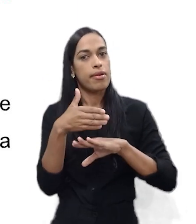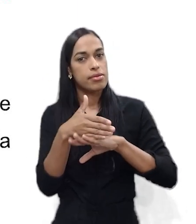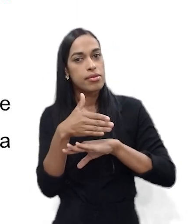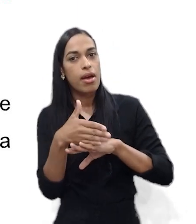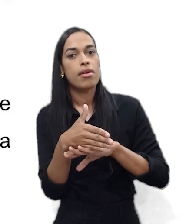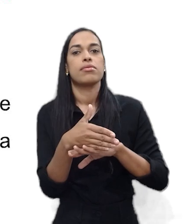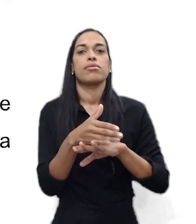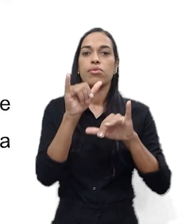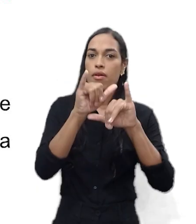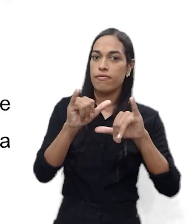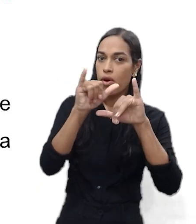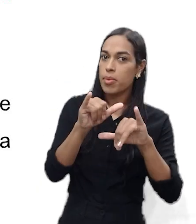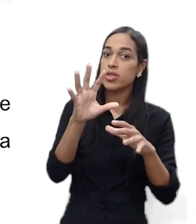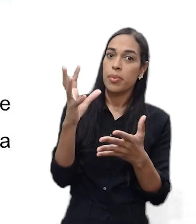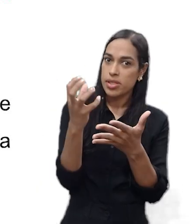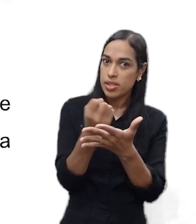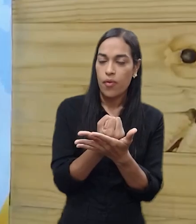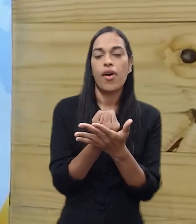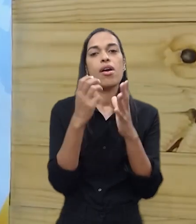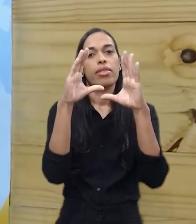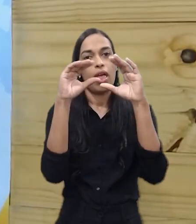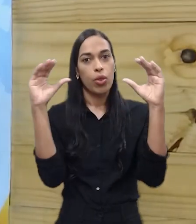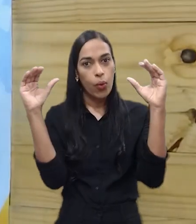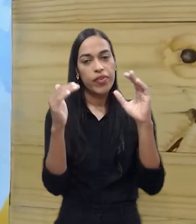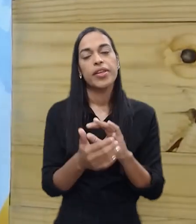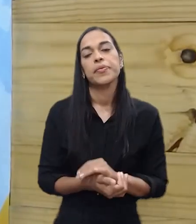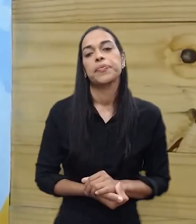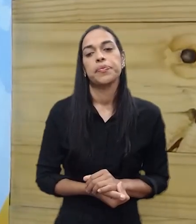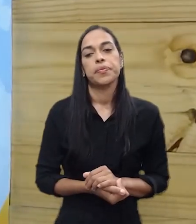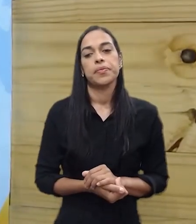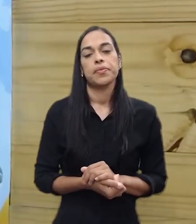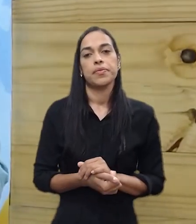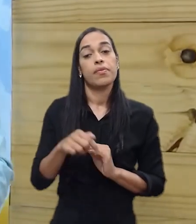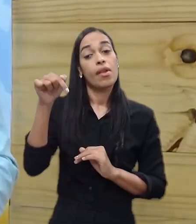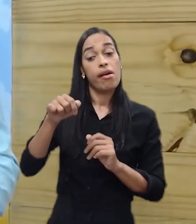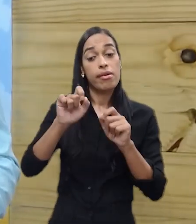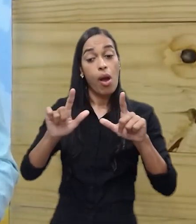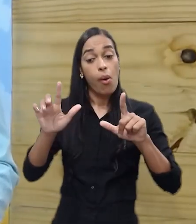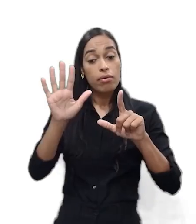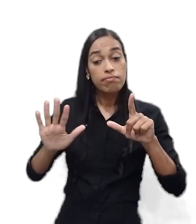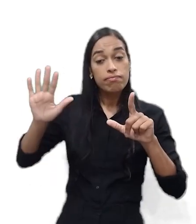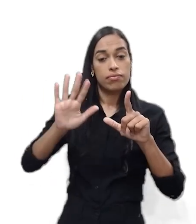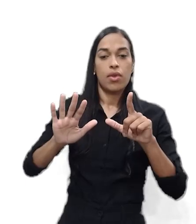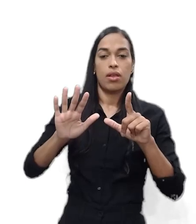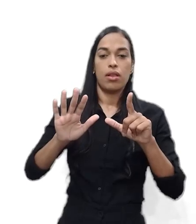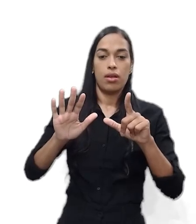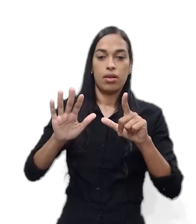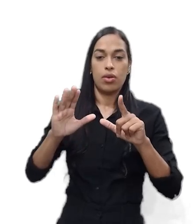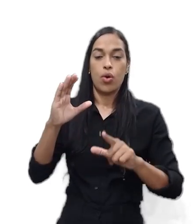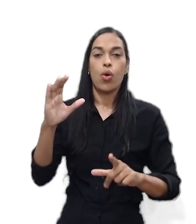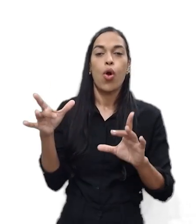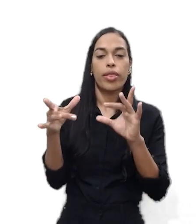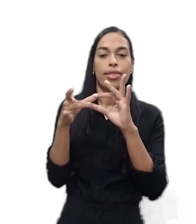acesso ao banco para poder salvar na nuvem. Aqui eu trouxe uma tela cliente serve, né, que é